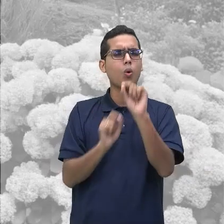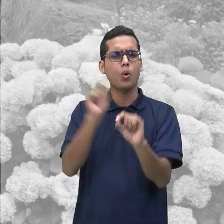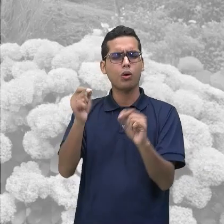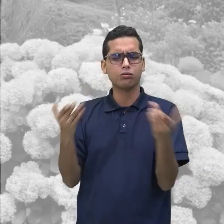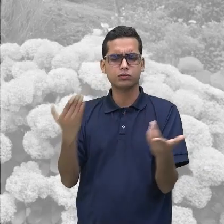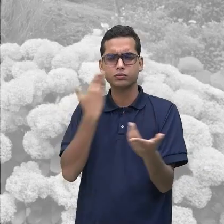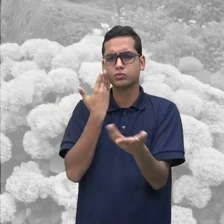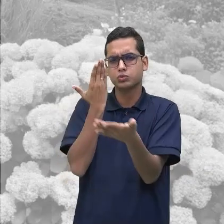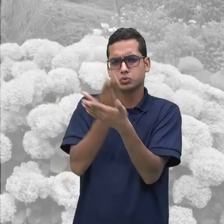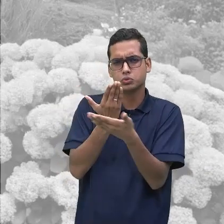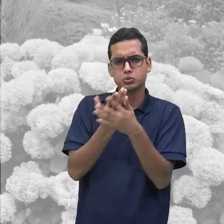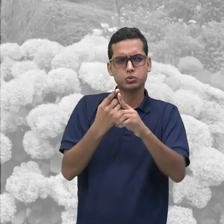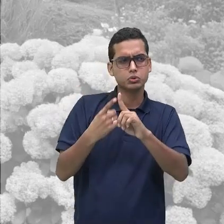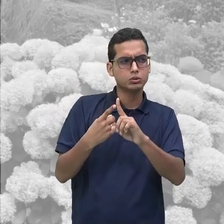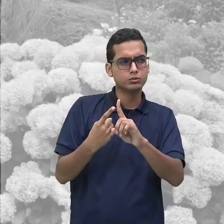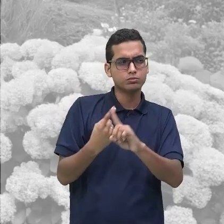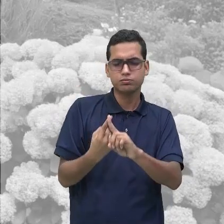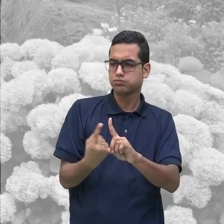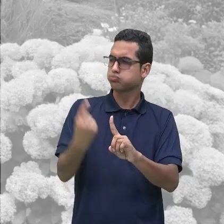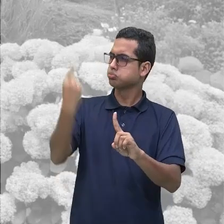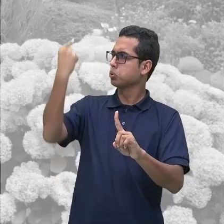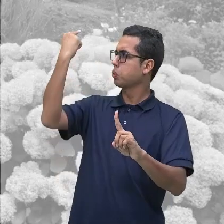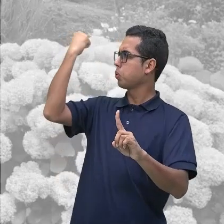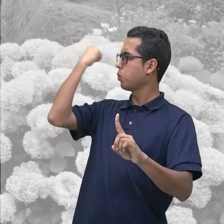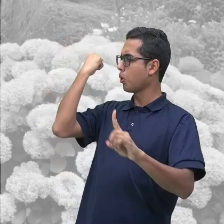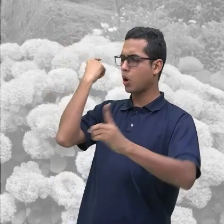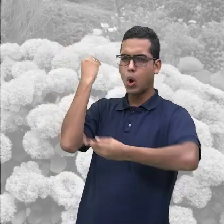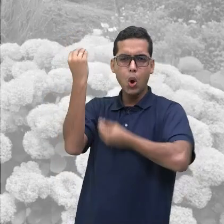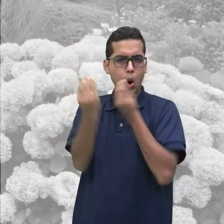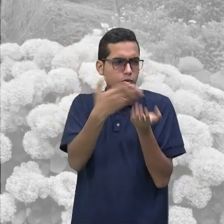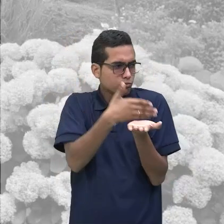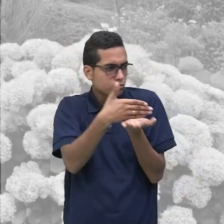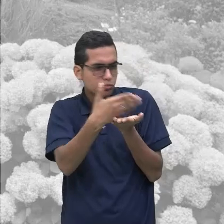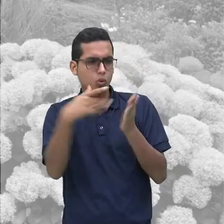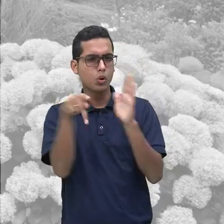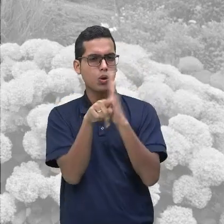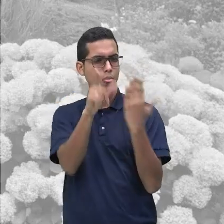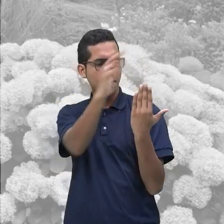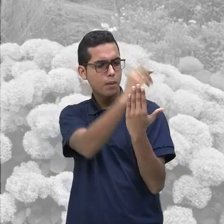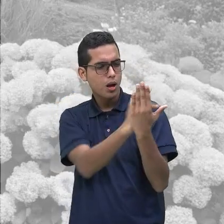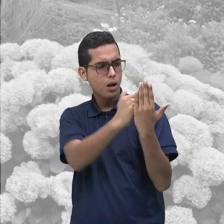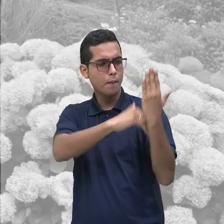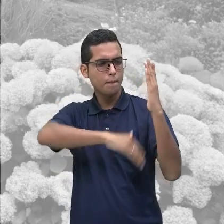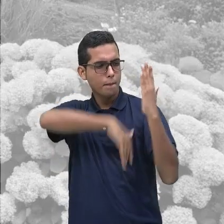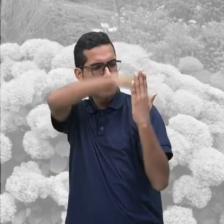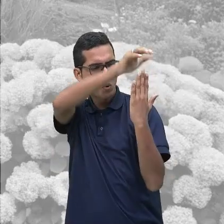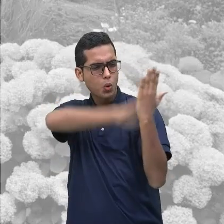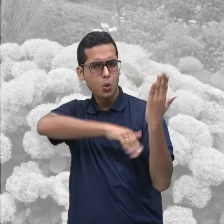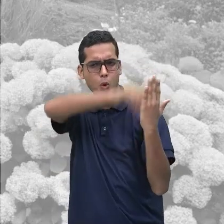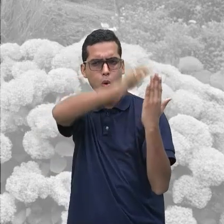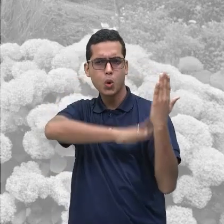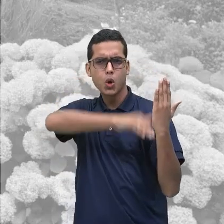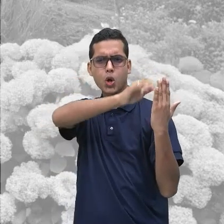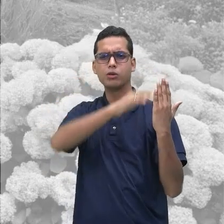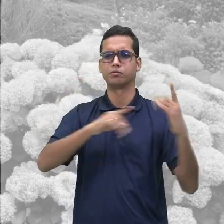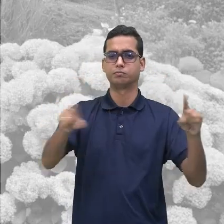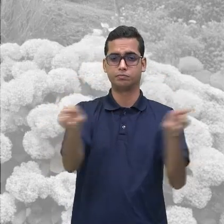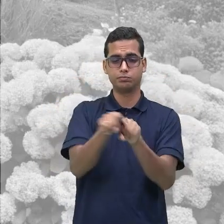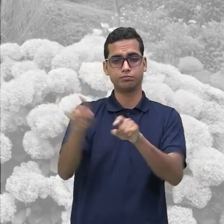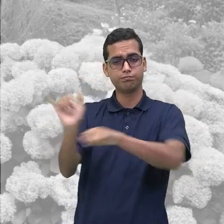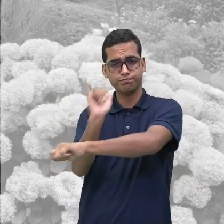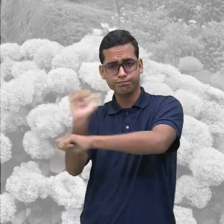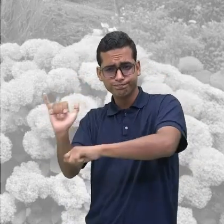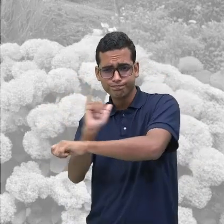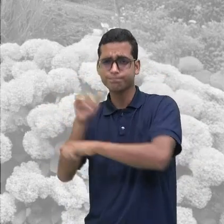lá bem nos primórdios, como iniciou as pinturas. E nós vamos falar de uma técnica que